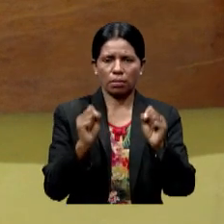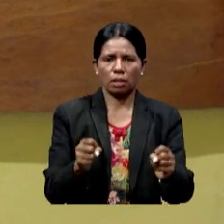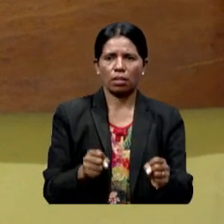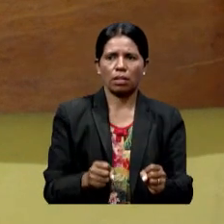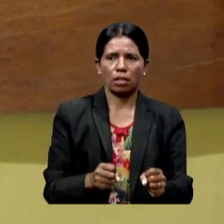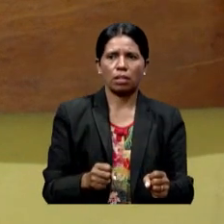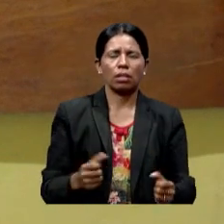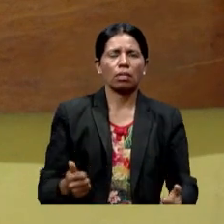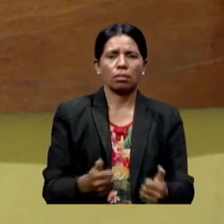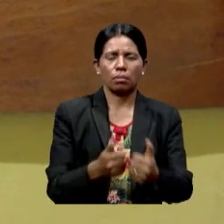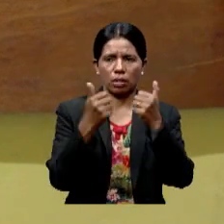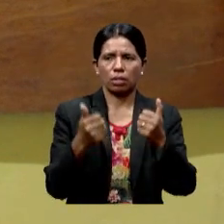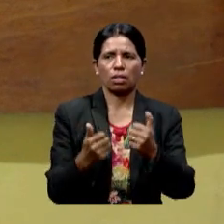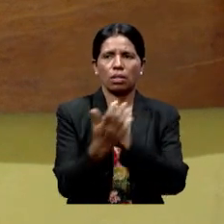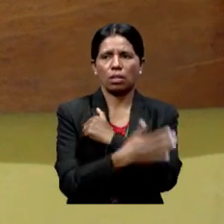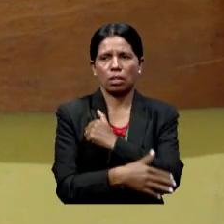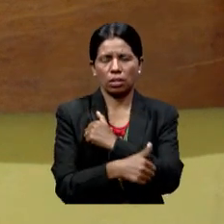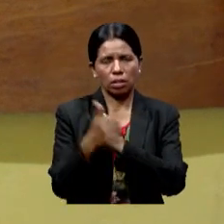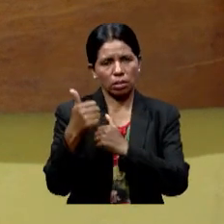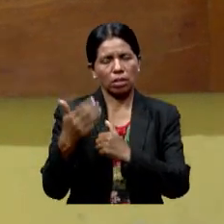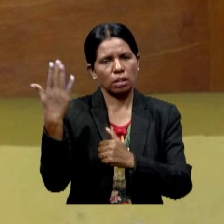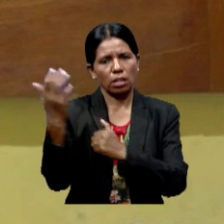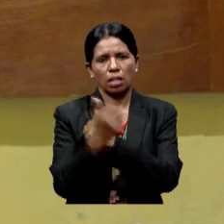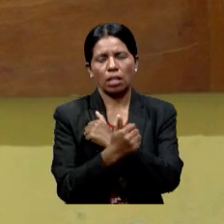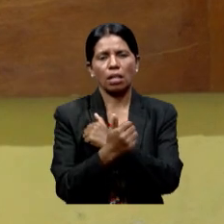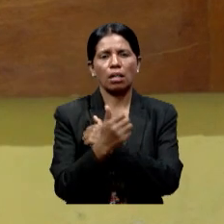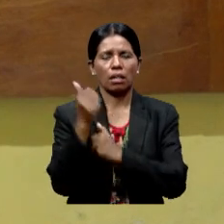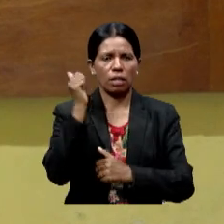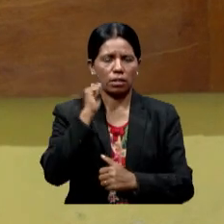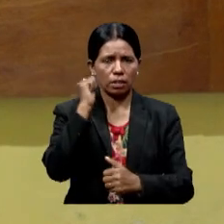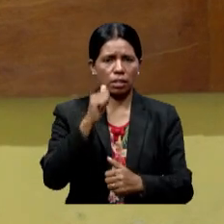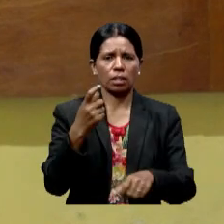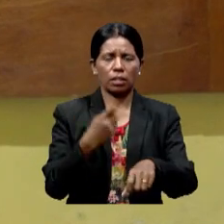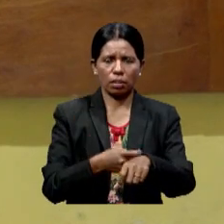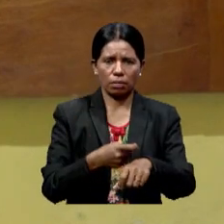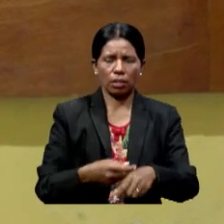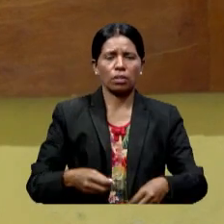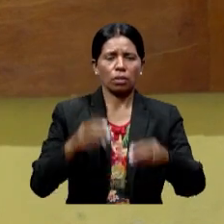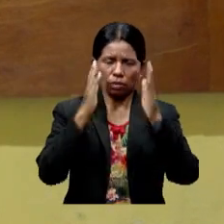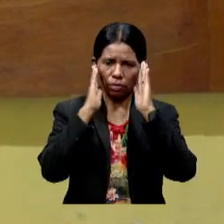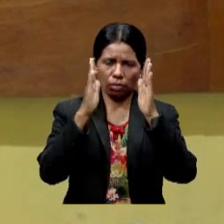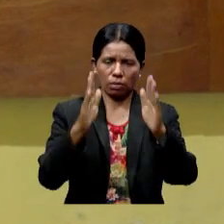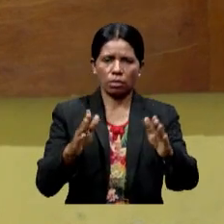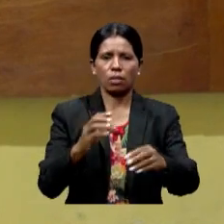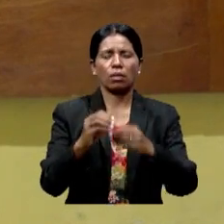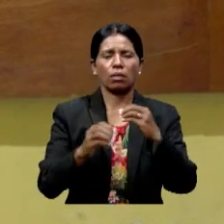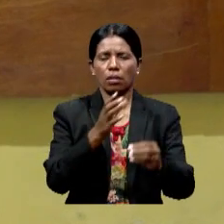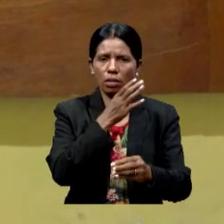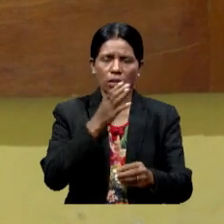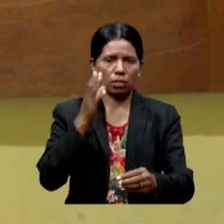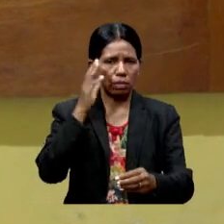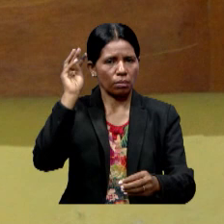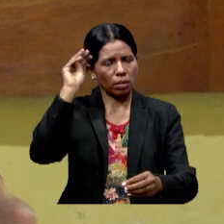bele kompete ho nasaun sire ASEAN ini yang. Tempo ona atu fokus ba setor agrikultura, lili